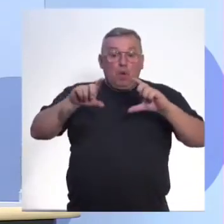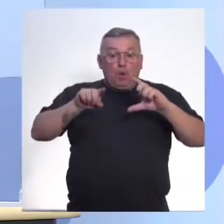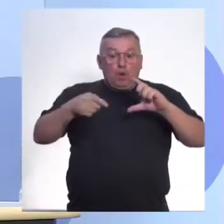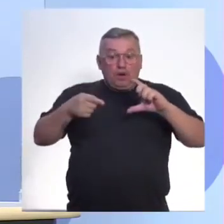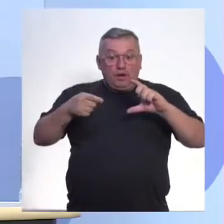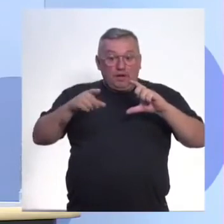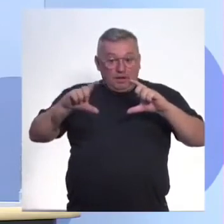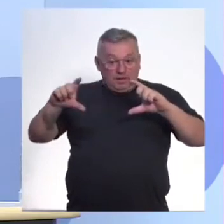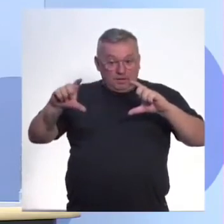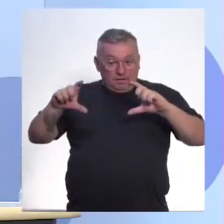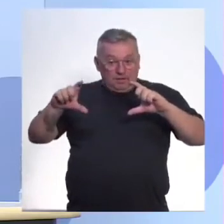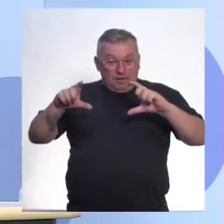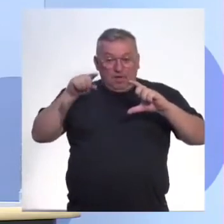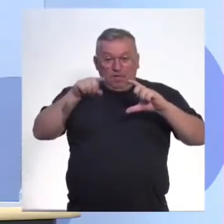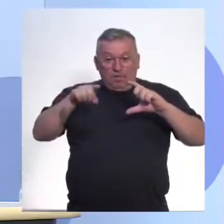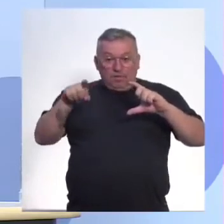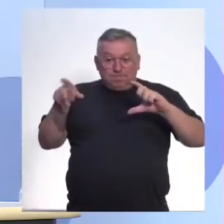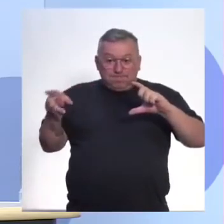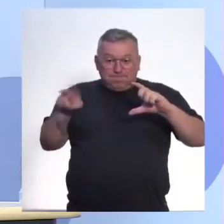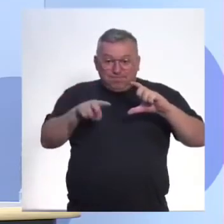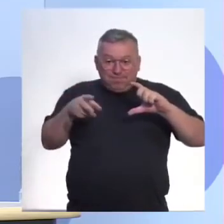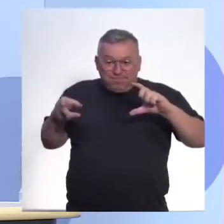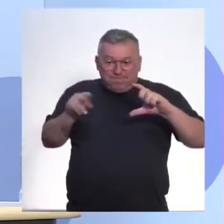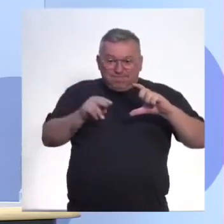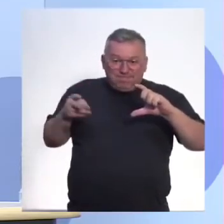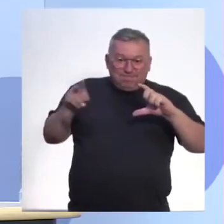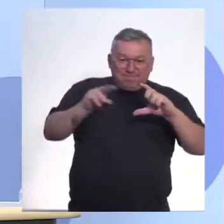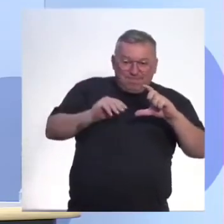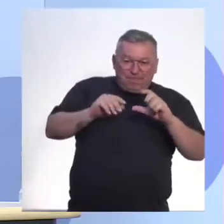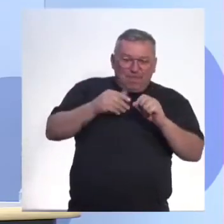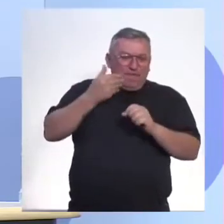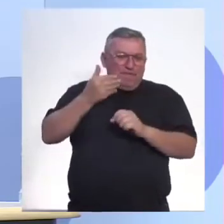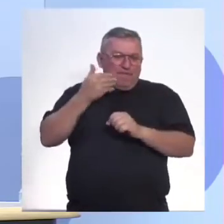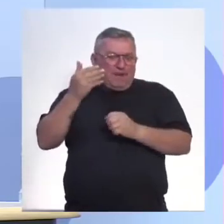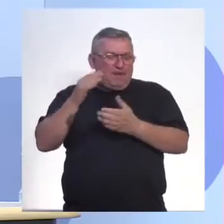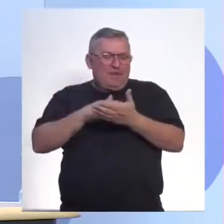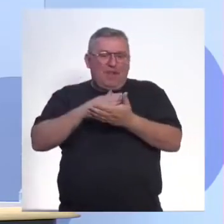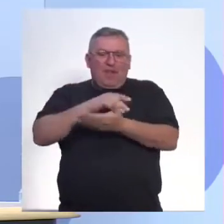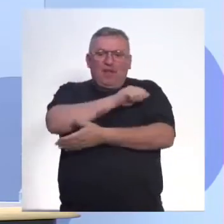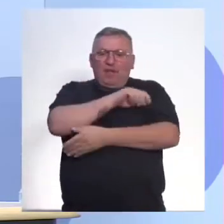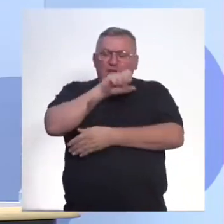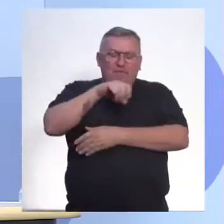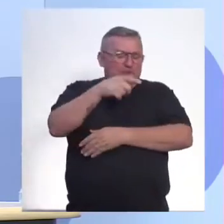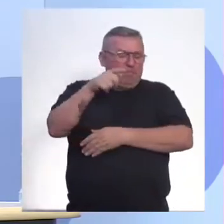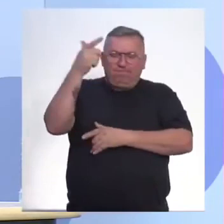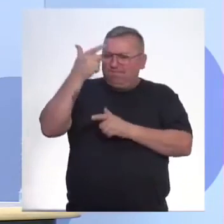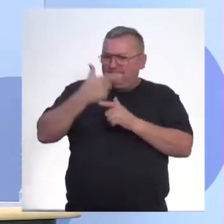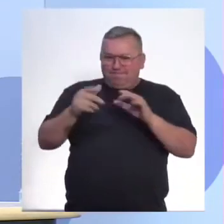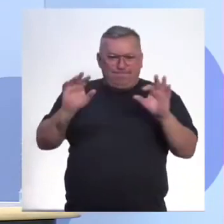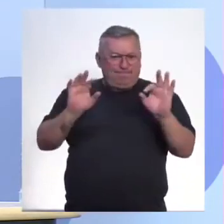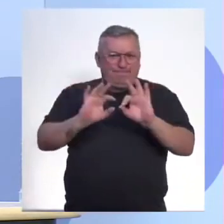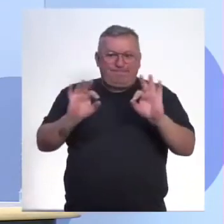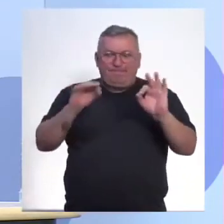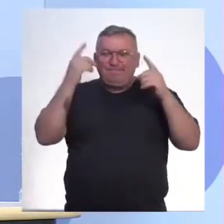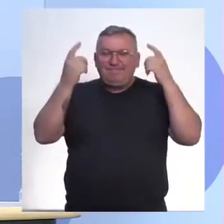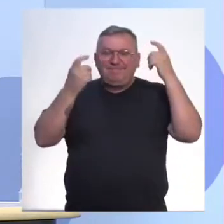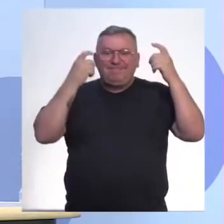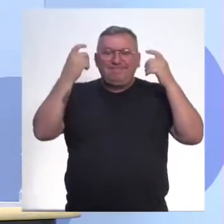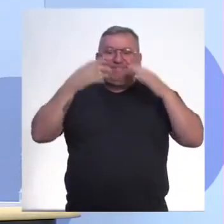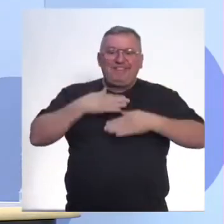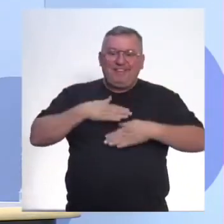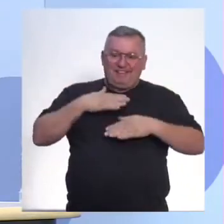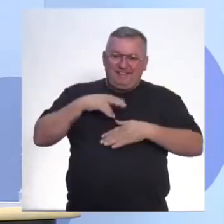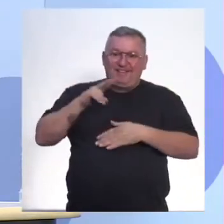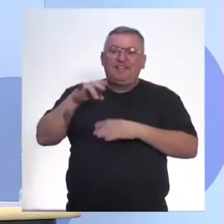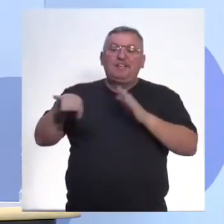você receber o caderno, você transcreve, né, você passa para o caderno do aluno. Então, se você não tem problema. Pode ficar calmo, vocês